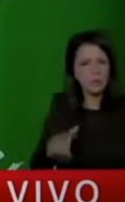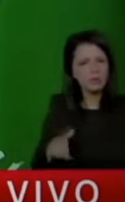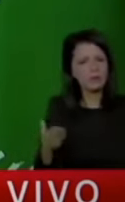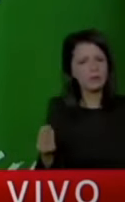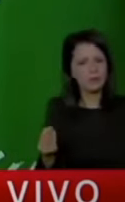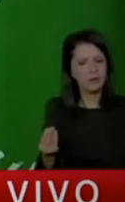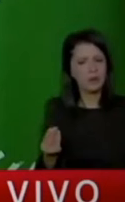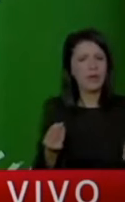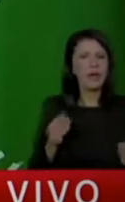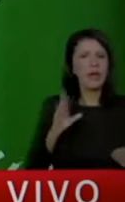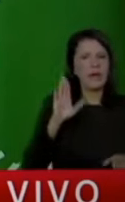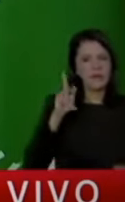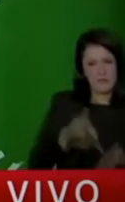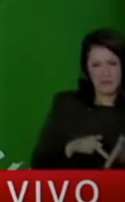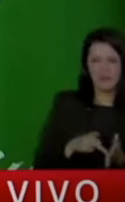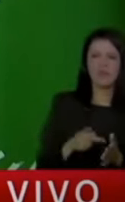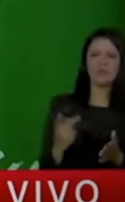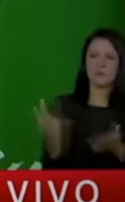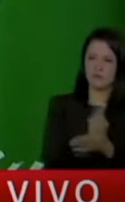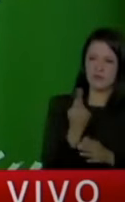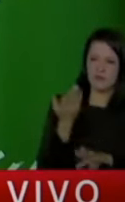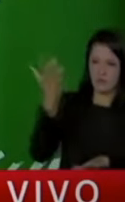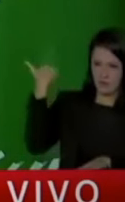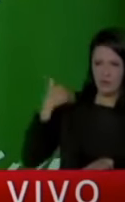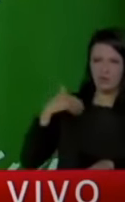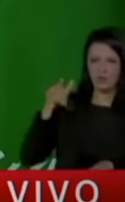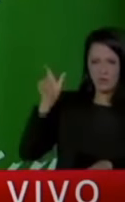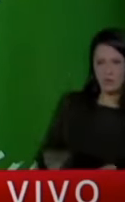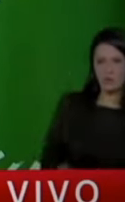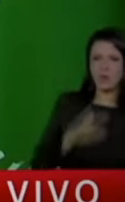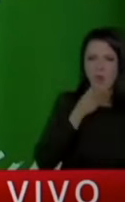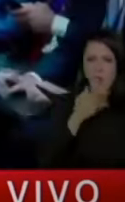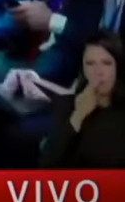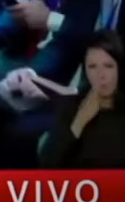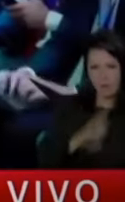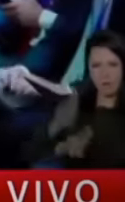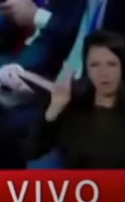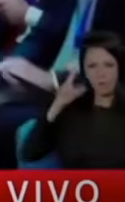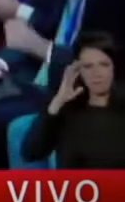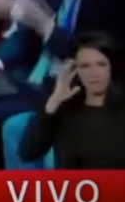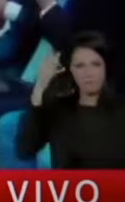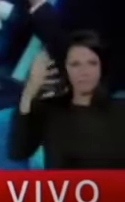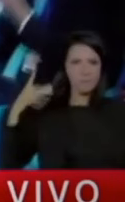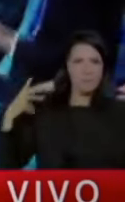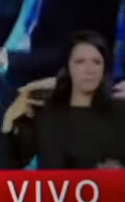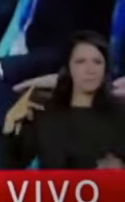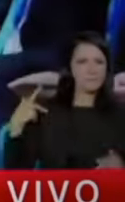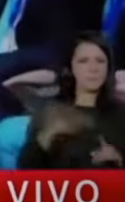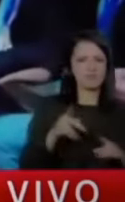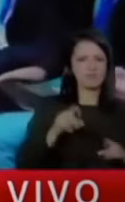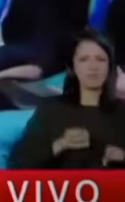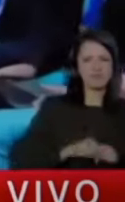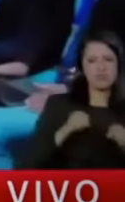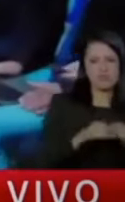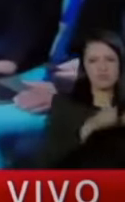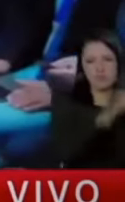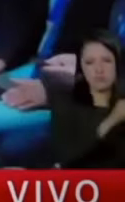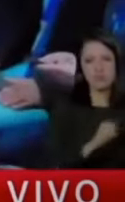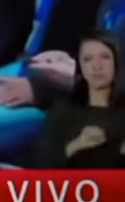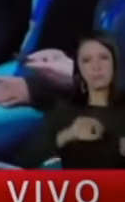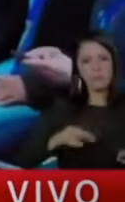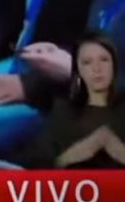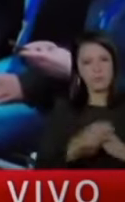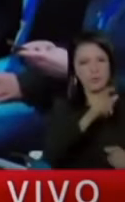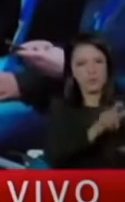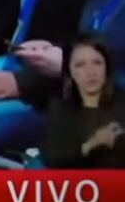vai ser visto de acordo com essas pessoas com quem eu conversei começa a pessoa capaz de intermediar o conflito e qual será essa